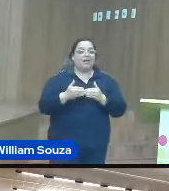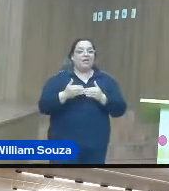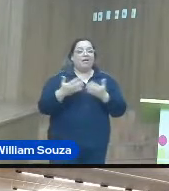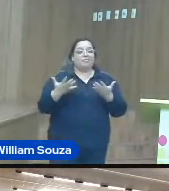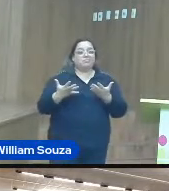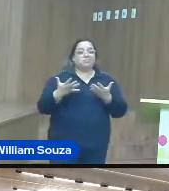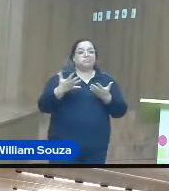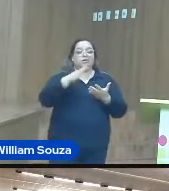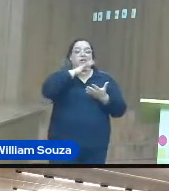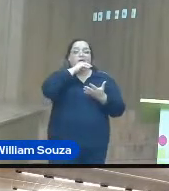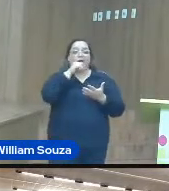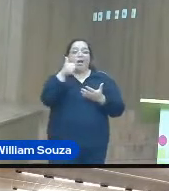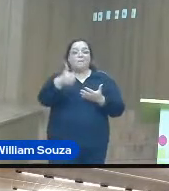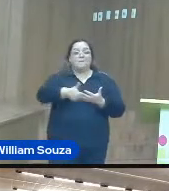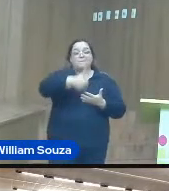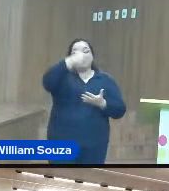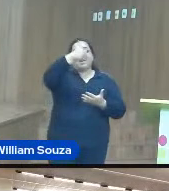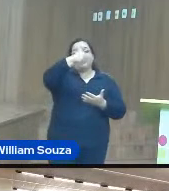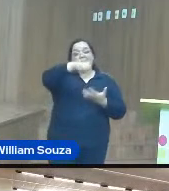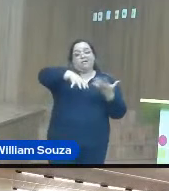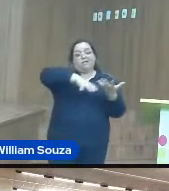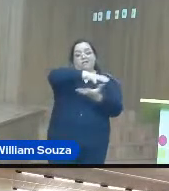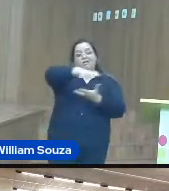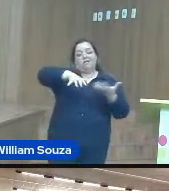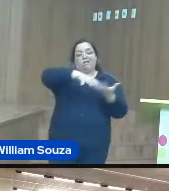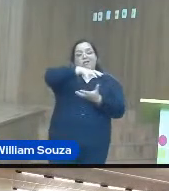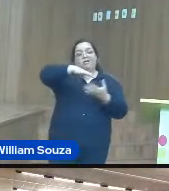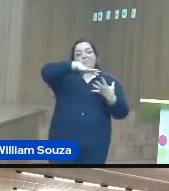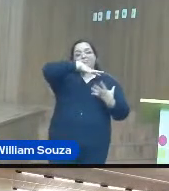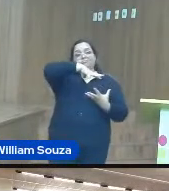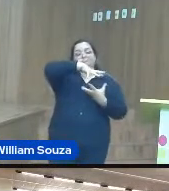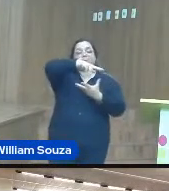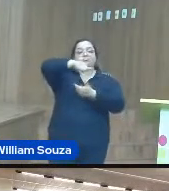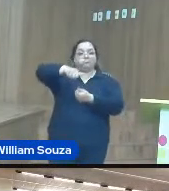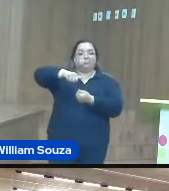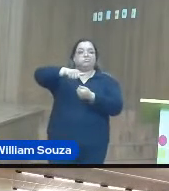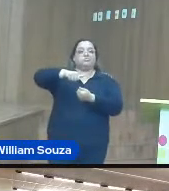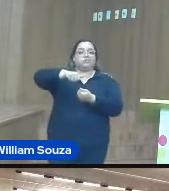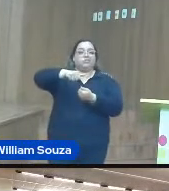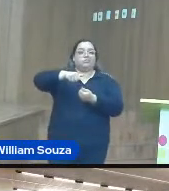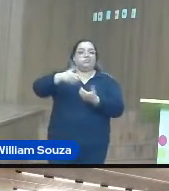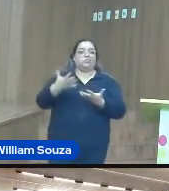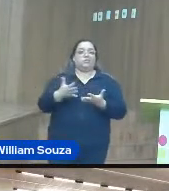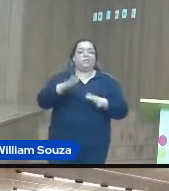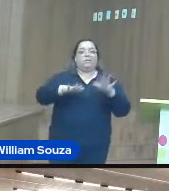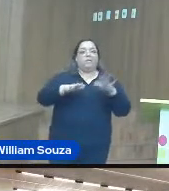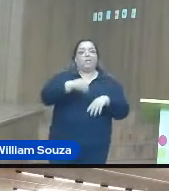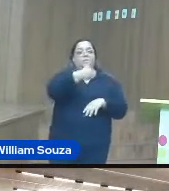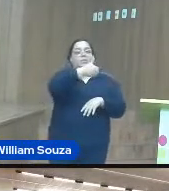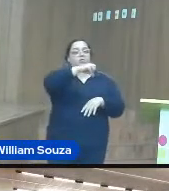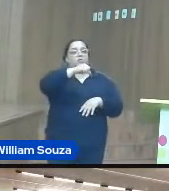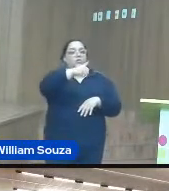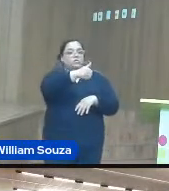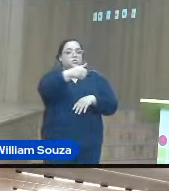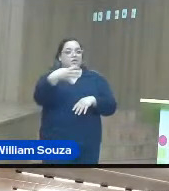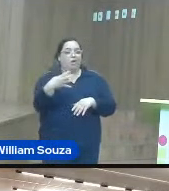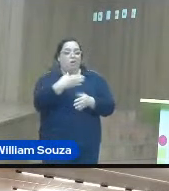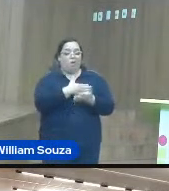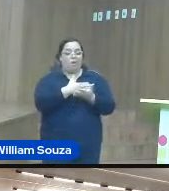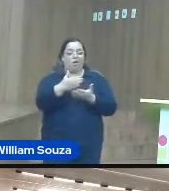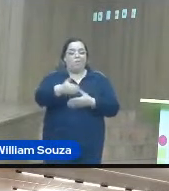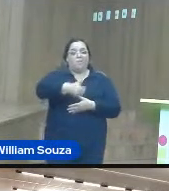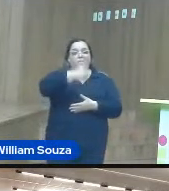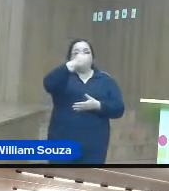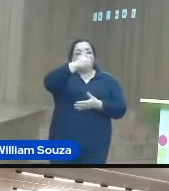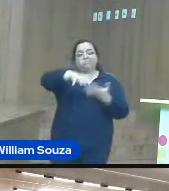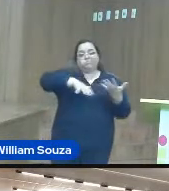a Primeira Guerra Mundial tem início. Então, em 1914, começa a Primeira Guerra Mundial. E